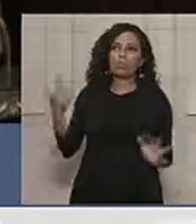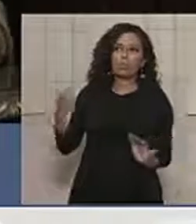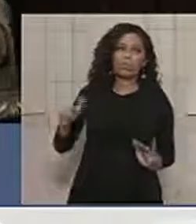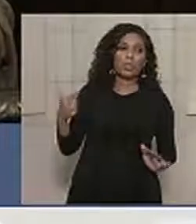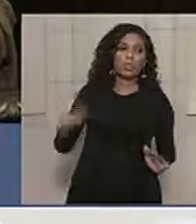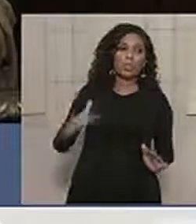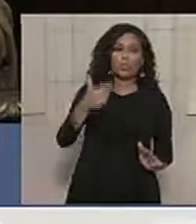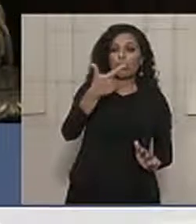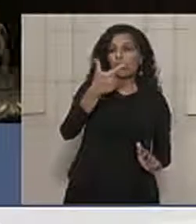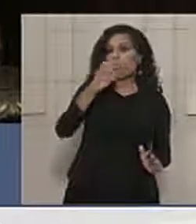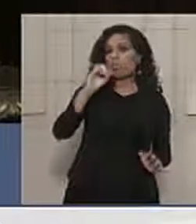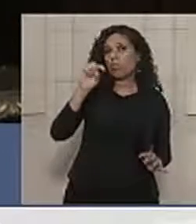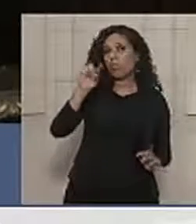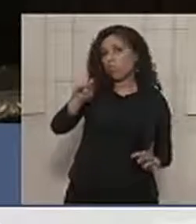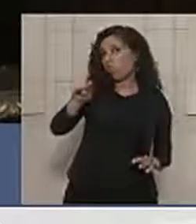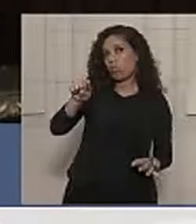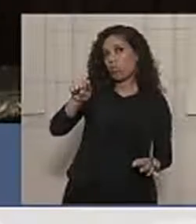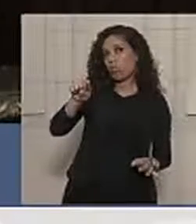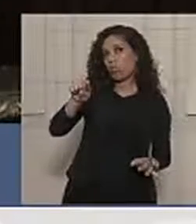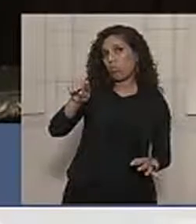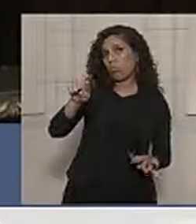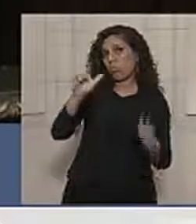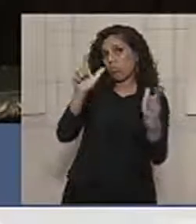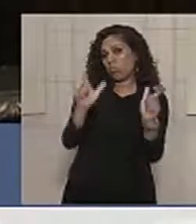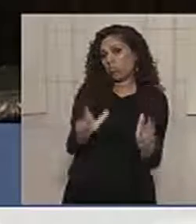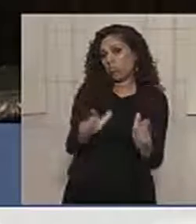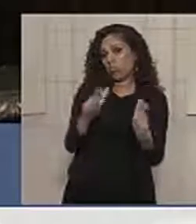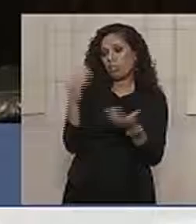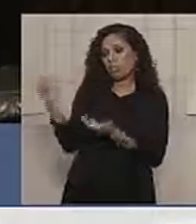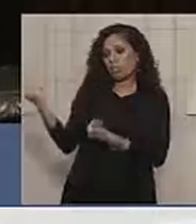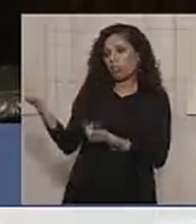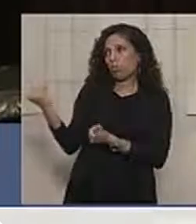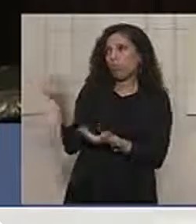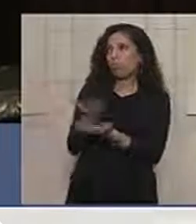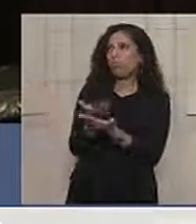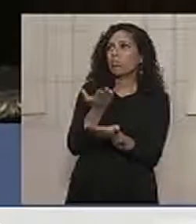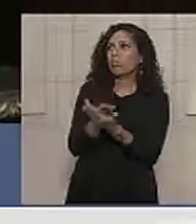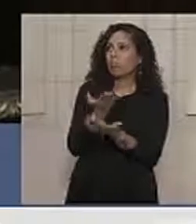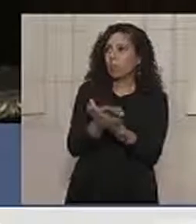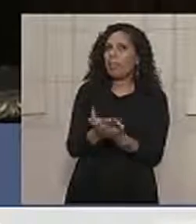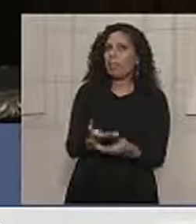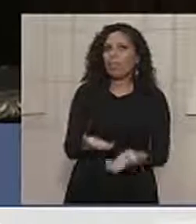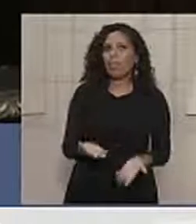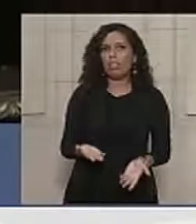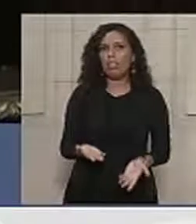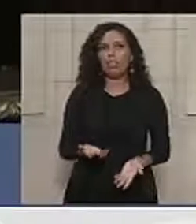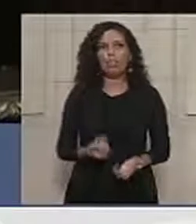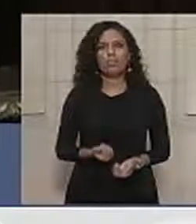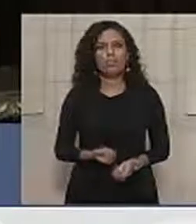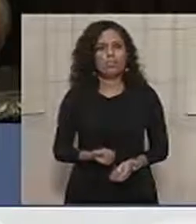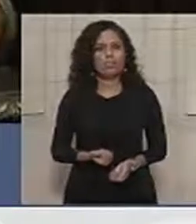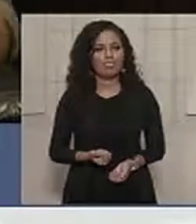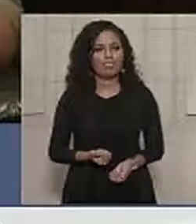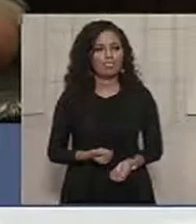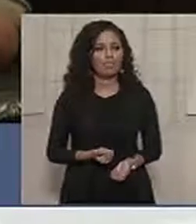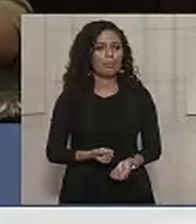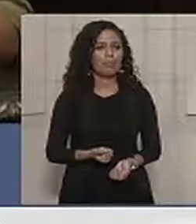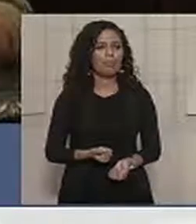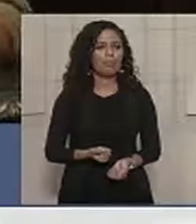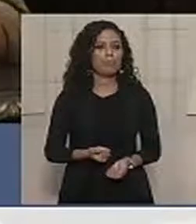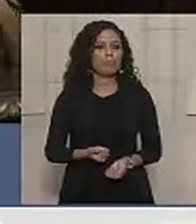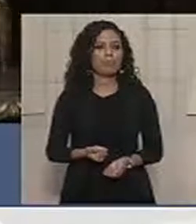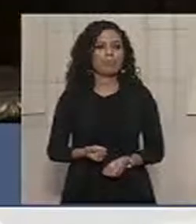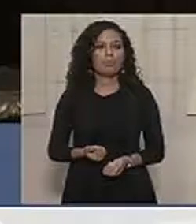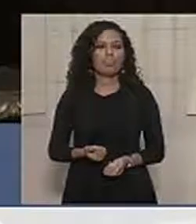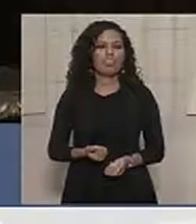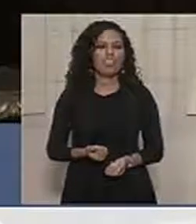20 mil vagas. Deputado Valdec, acho que quer fazer aí uma intervenção, por favor. Breve Eu só pediria